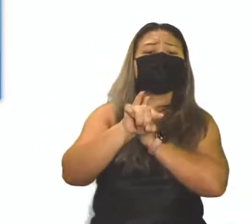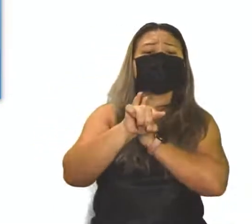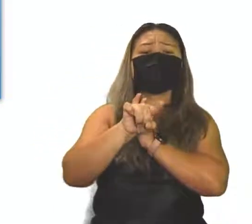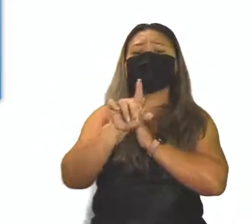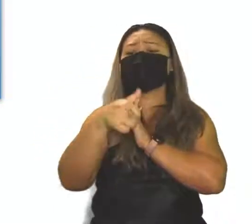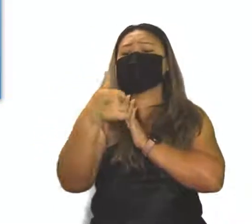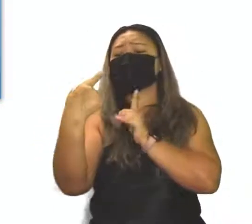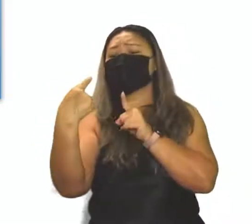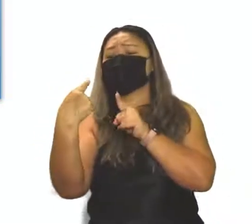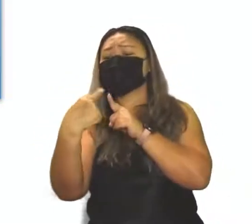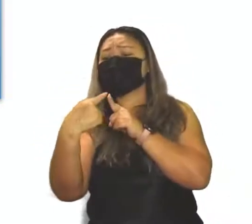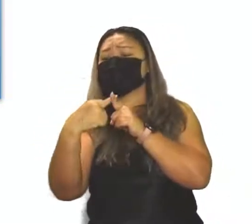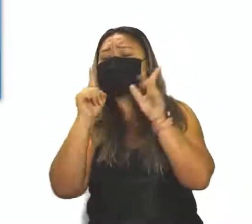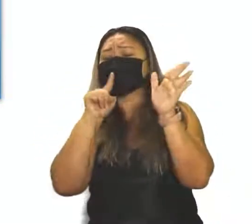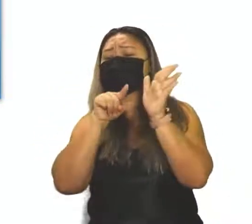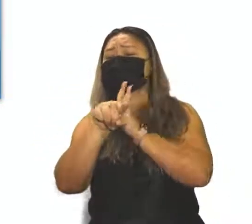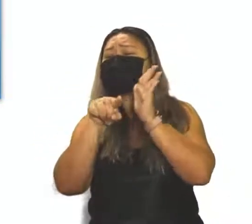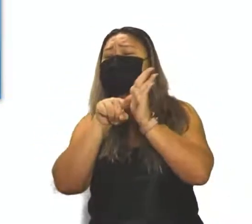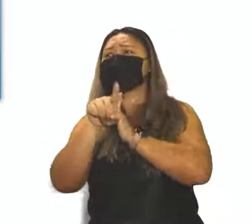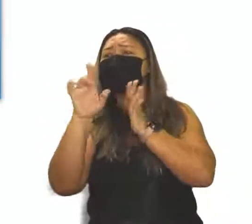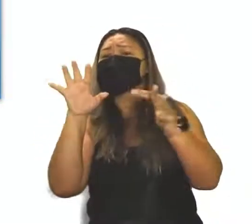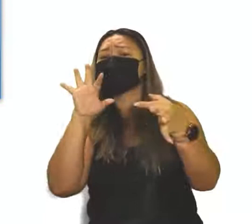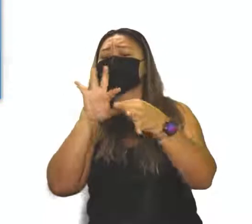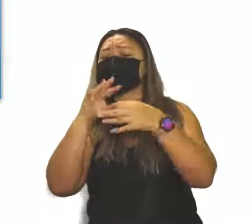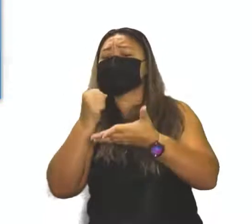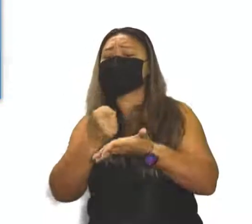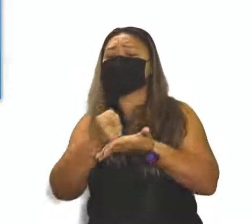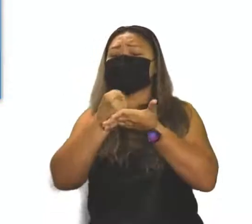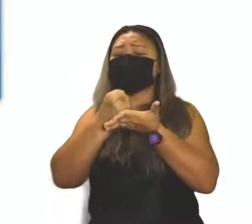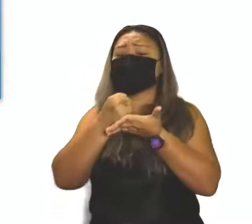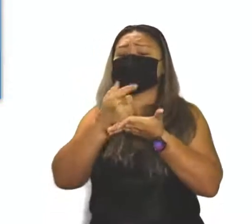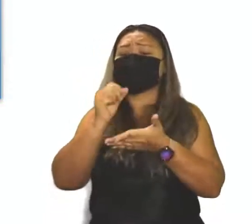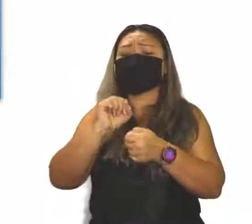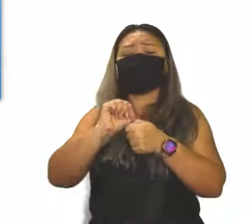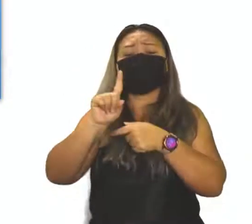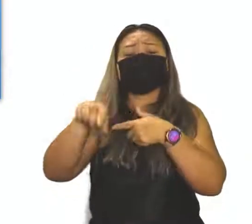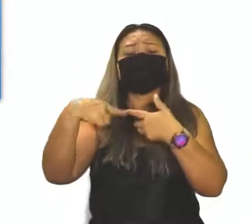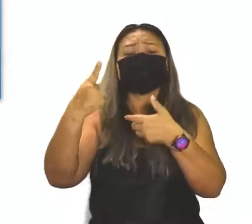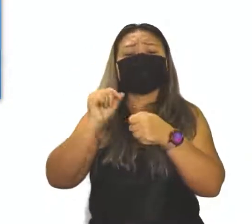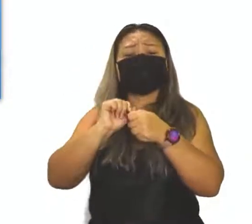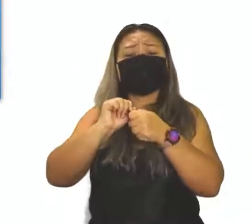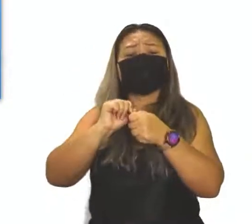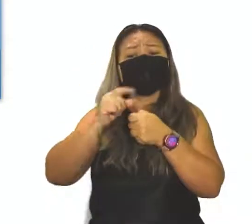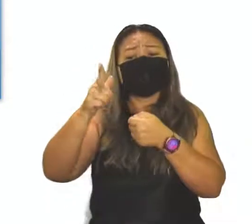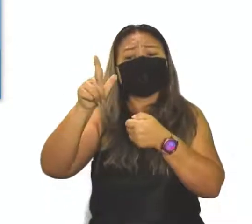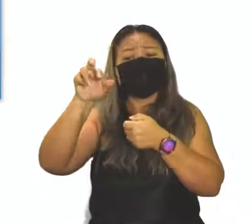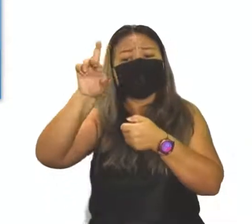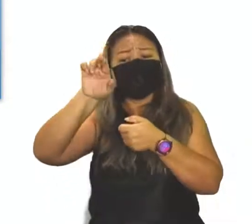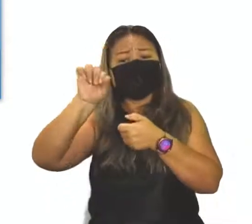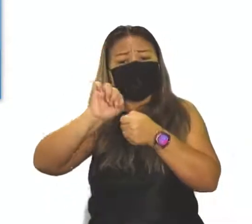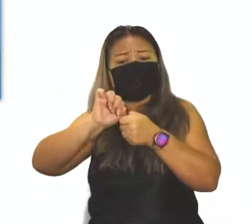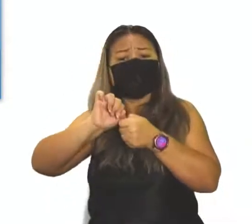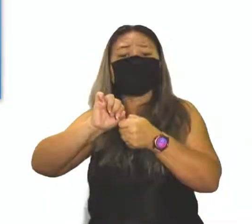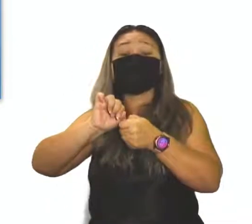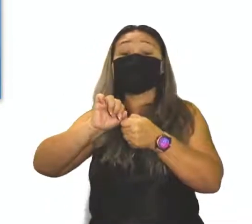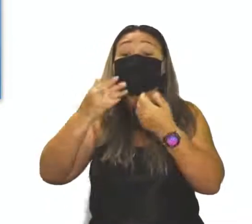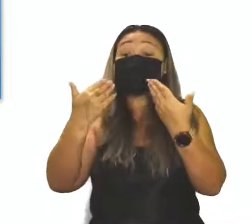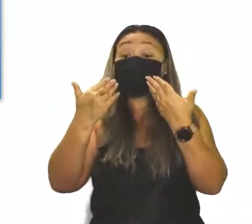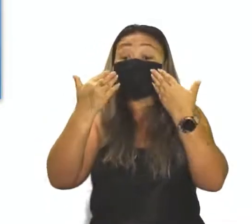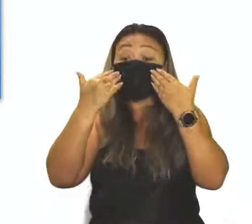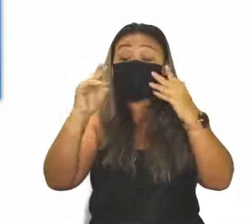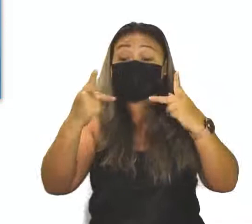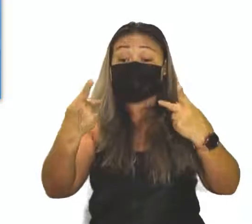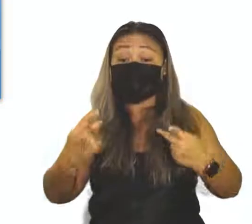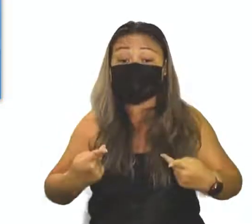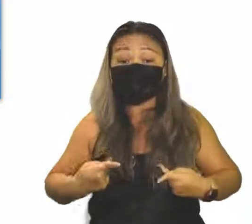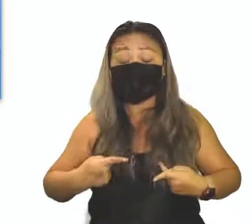da razão, gente, aqui, da mente humana. A realidade humana, a fim de poder discernir o